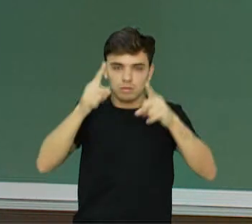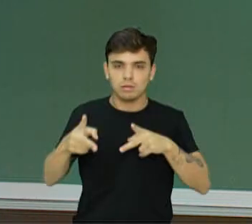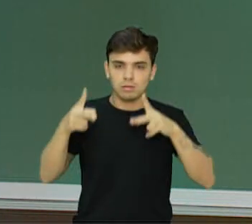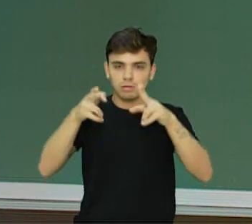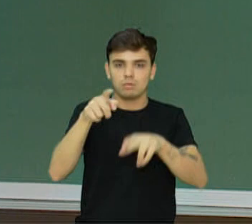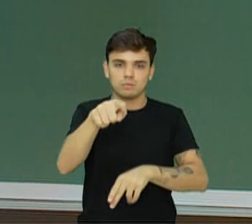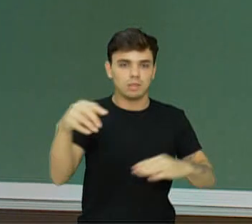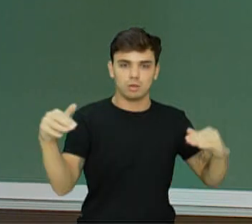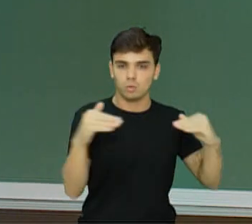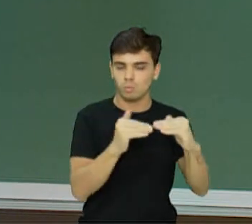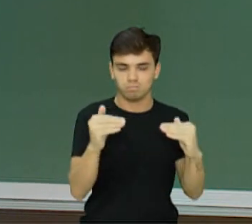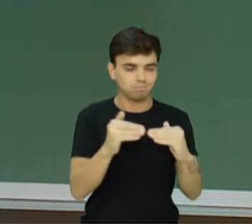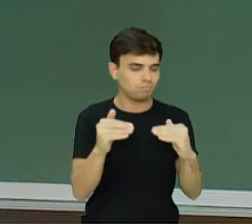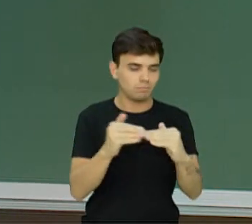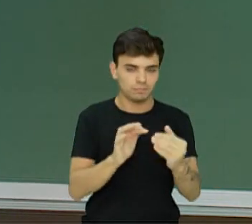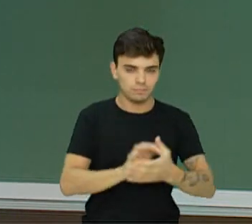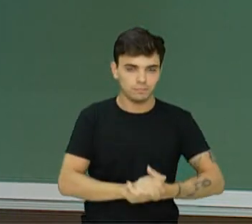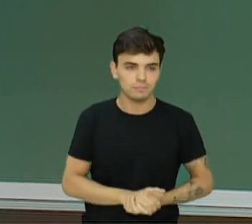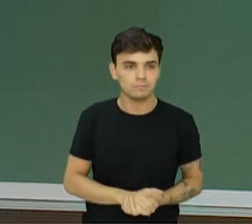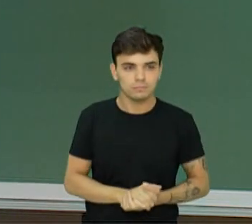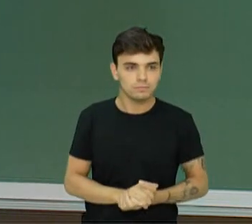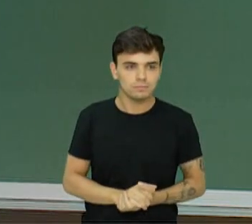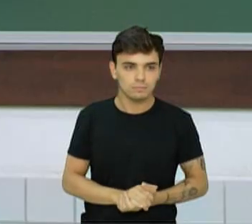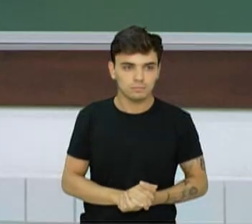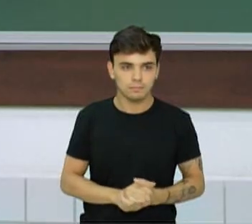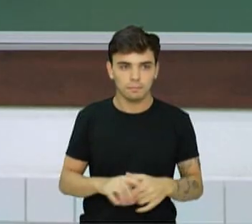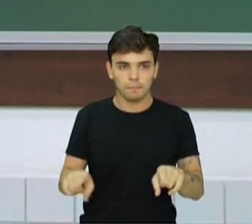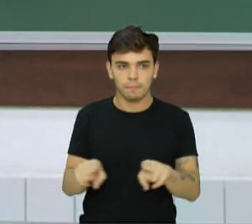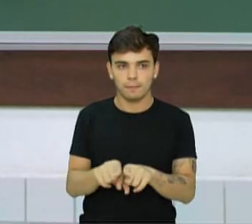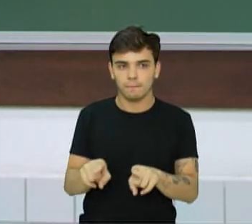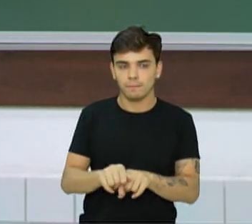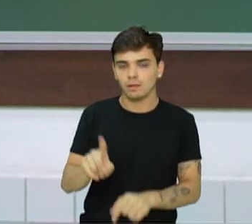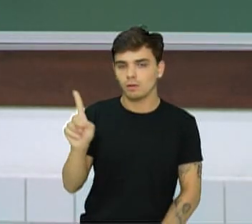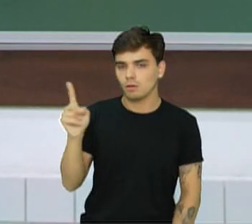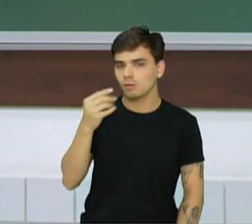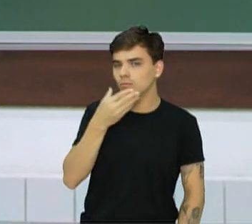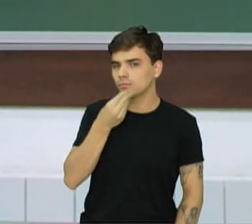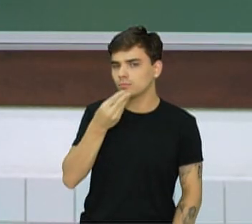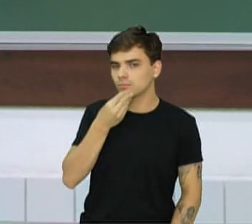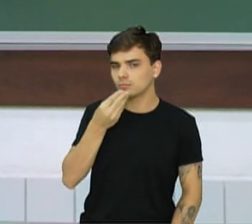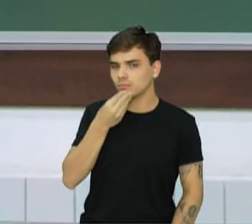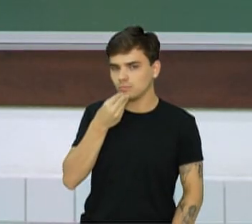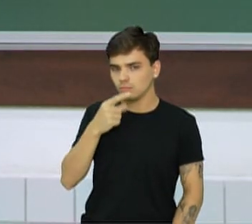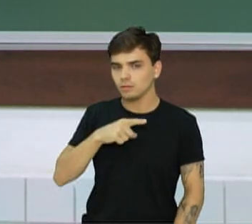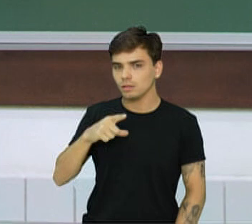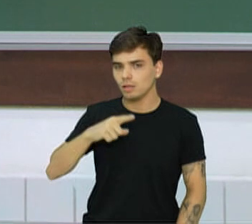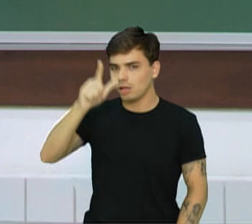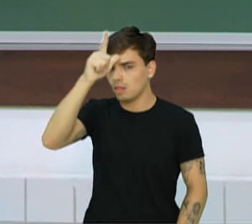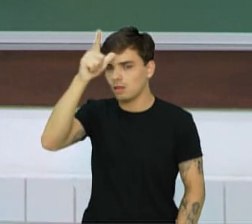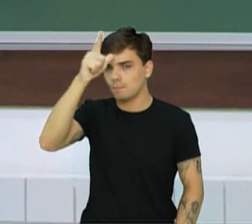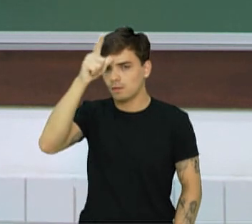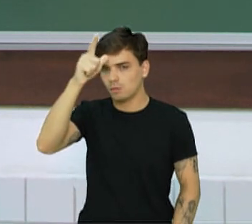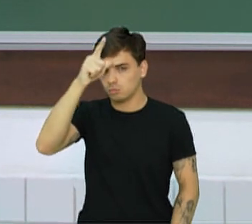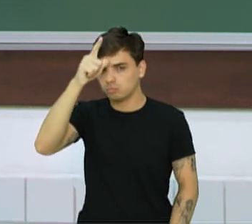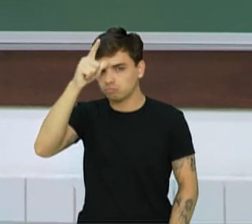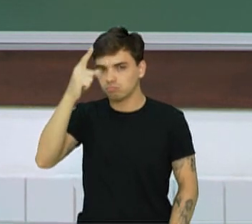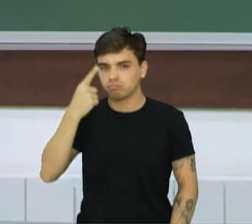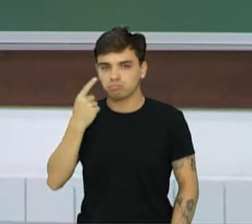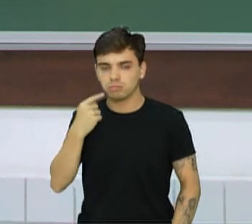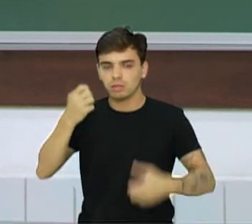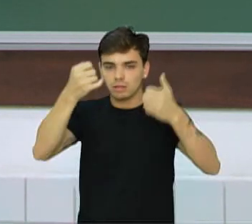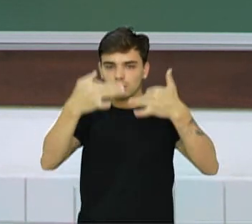você não concorda. Bertolt Brecht, um dramaturgo alemão, também fala sobre